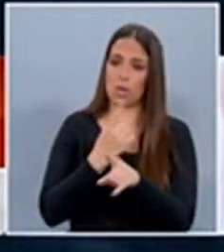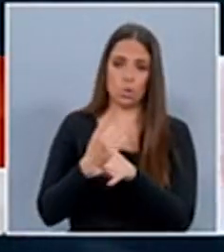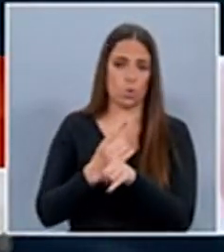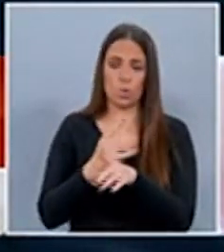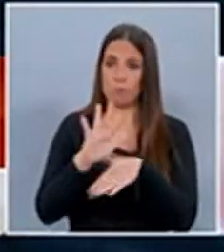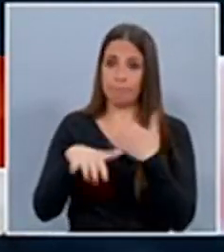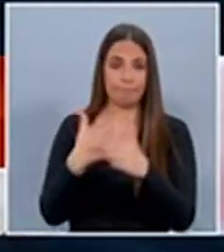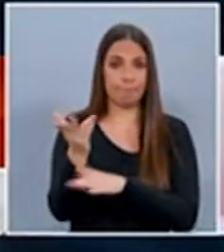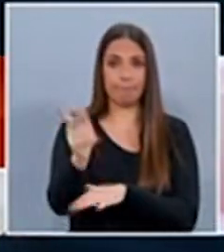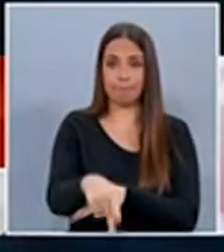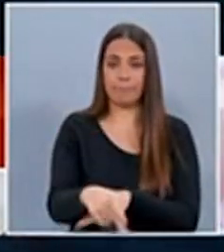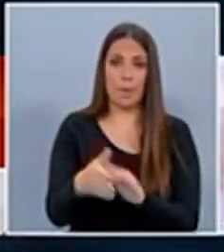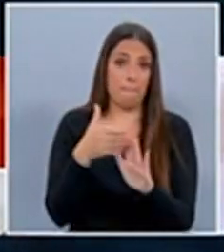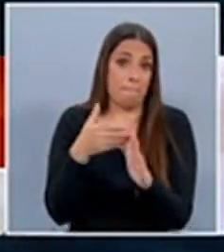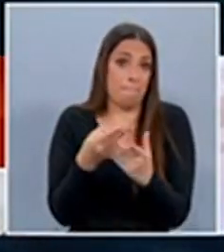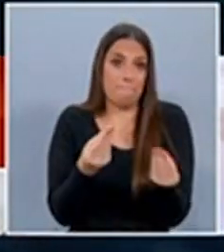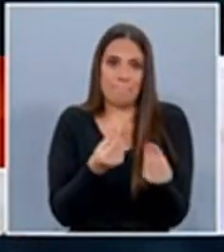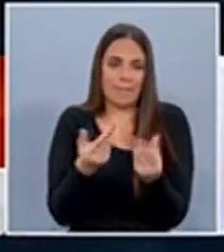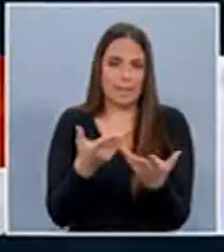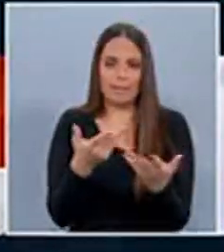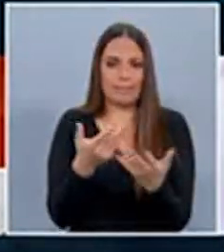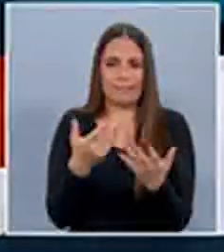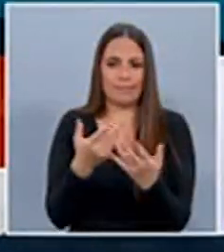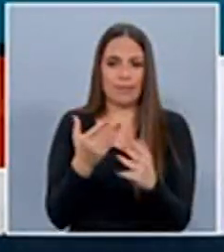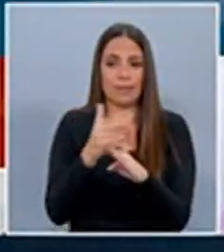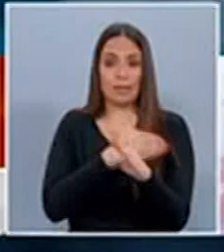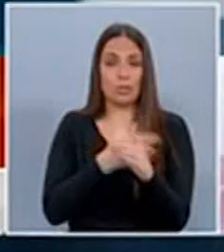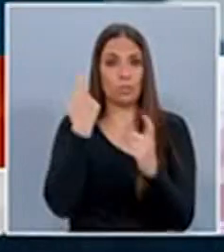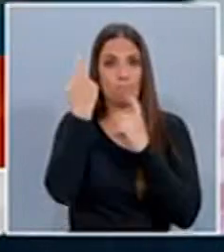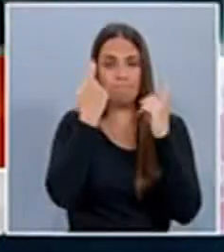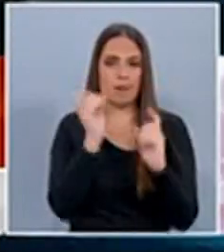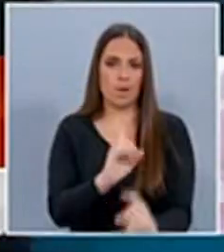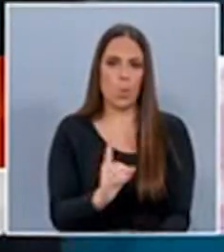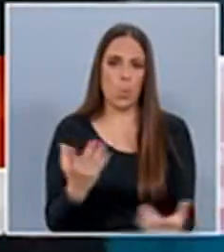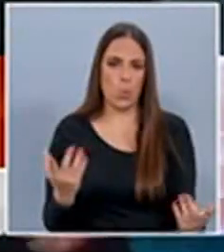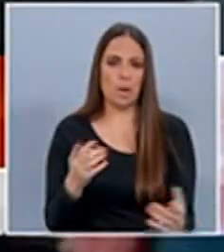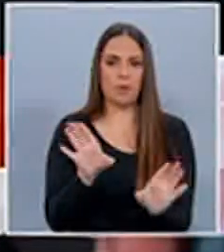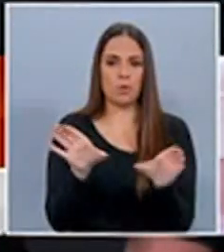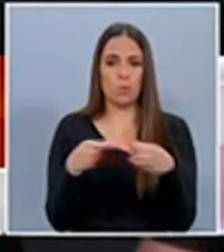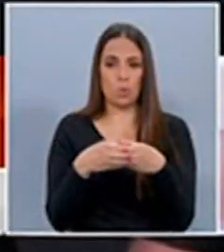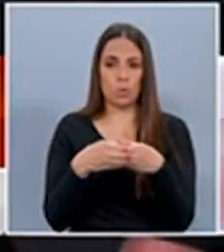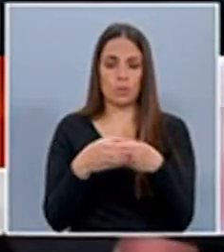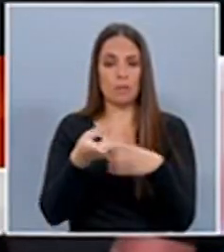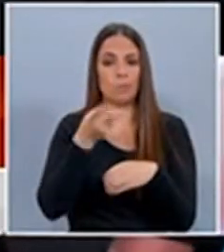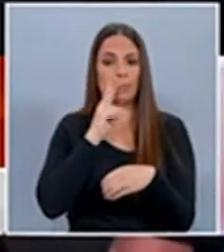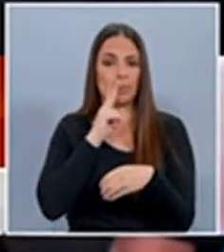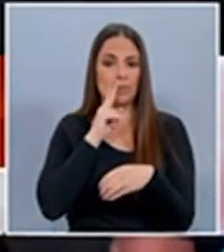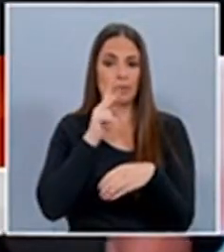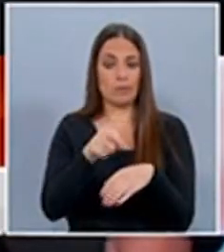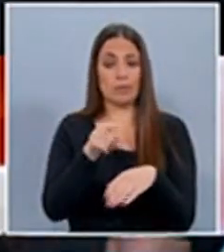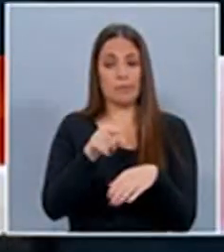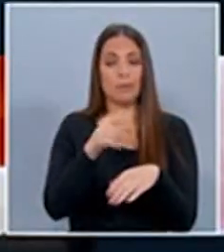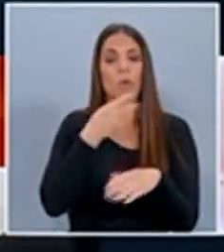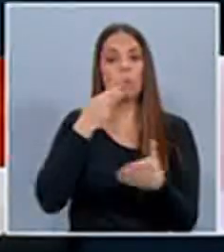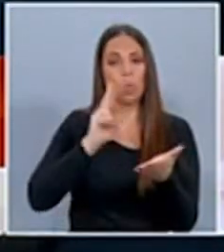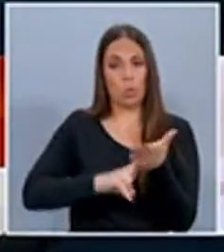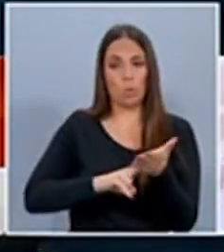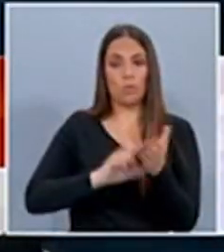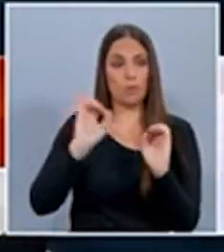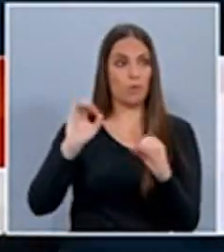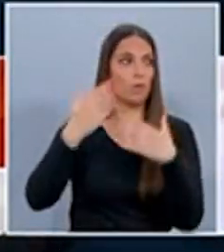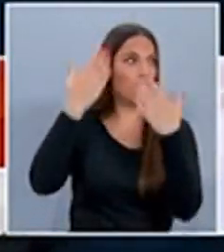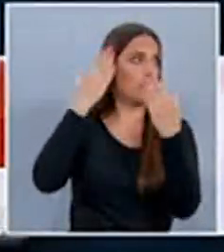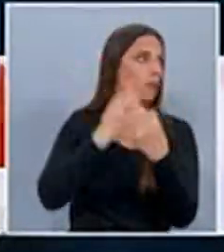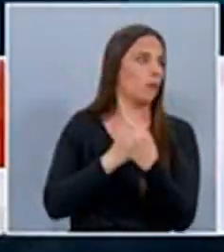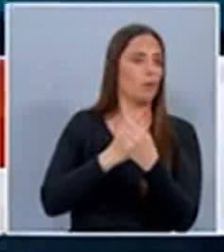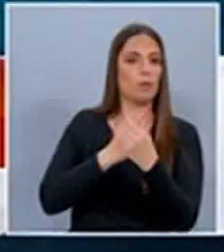terem desenrolado de uma maneira que não podia ter sido previsto. O Conselho de Diretores da Academia confirmou ainda que iniciou um